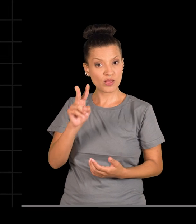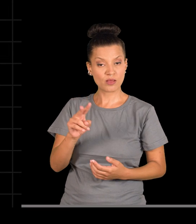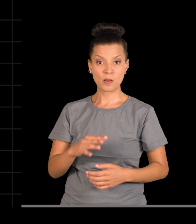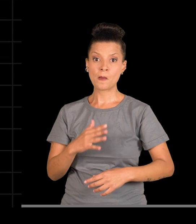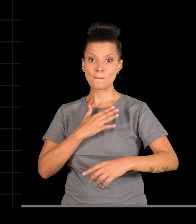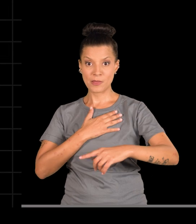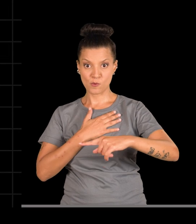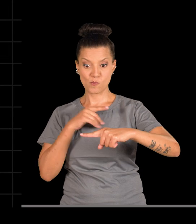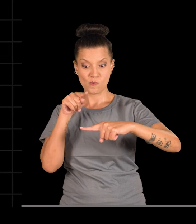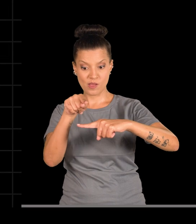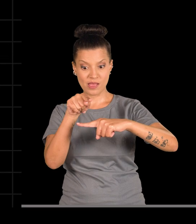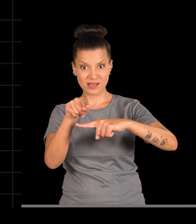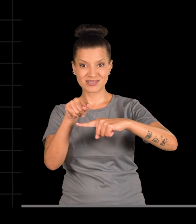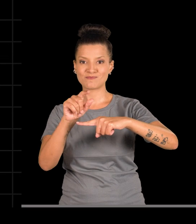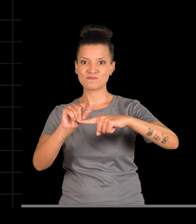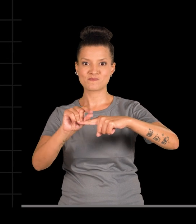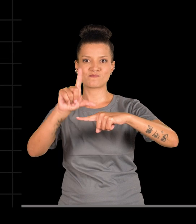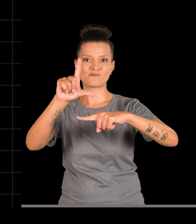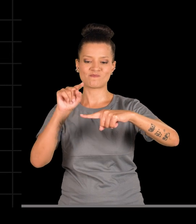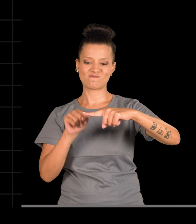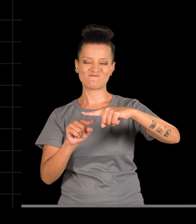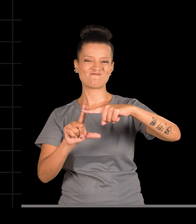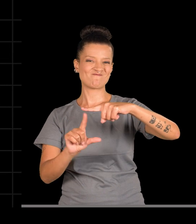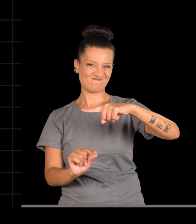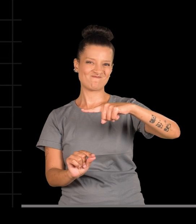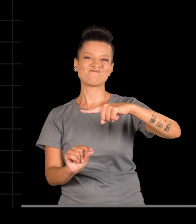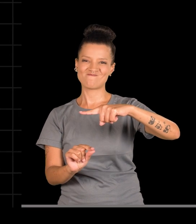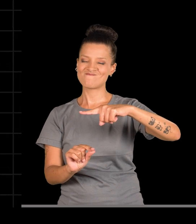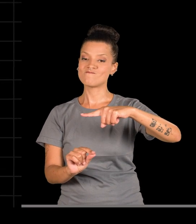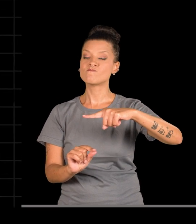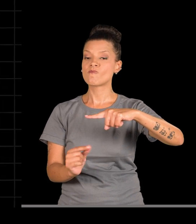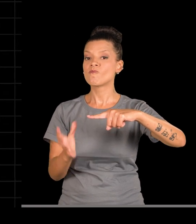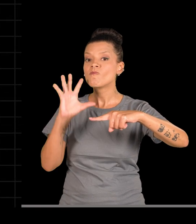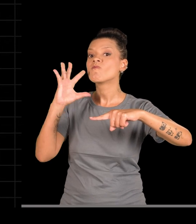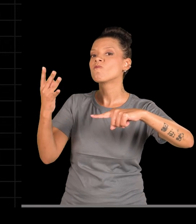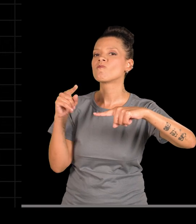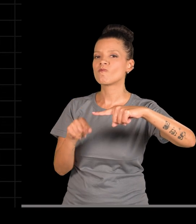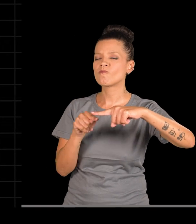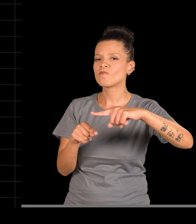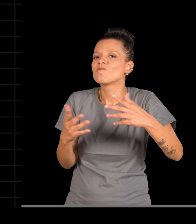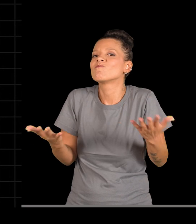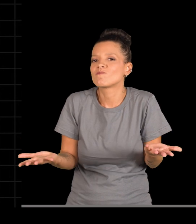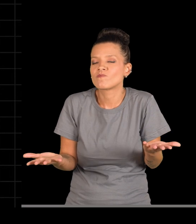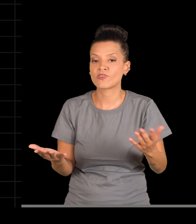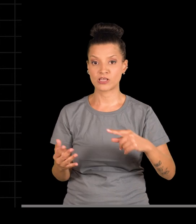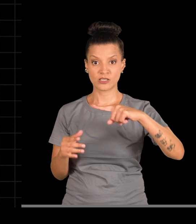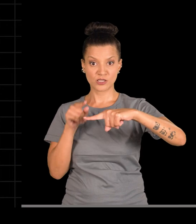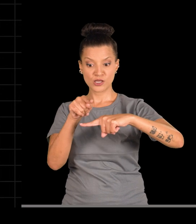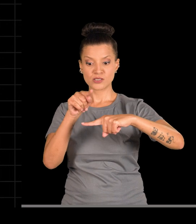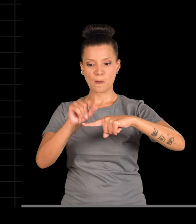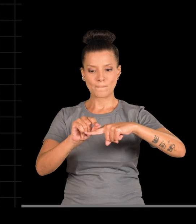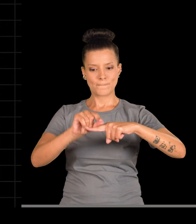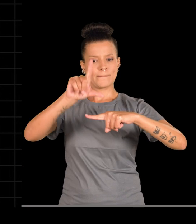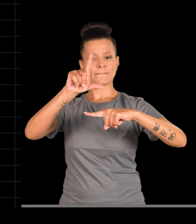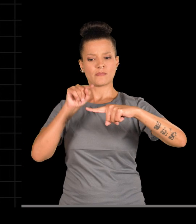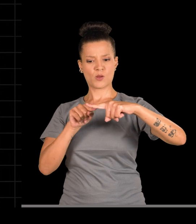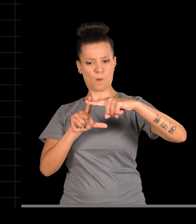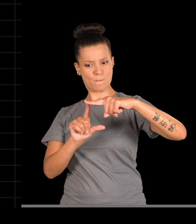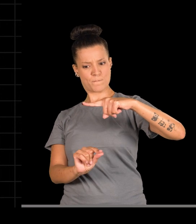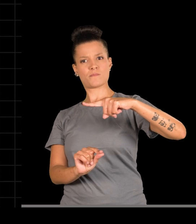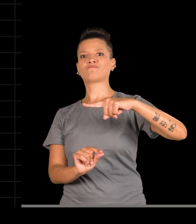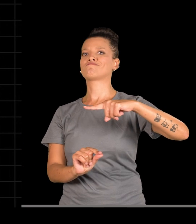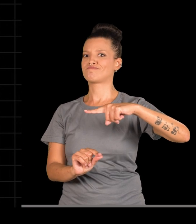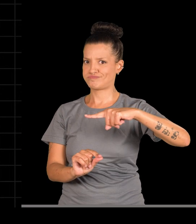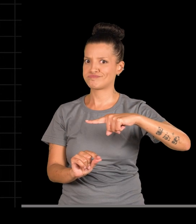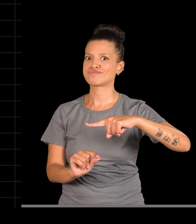seja, o meu numerador ficou maior do que o denominador nesse caso aqui. E quando isso acontece, quando o numerador é maior que o